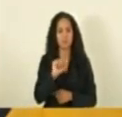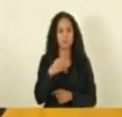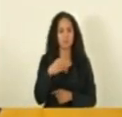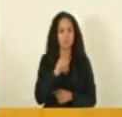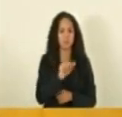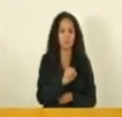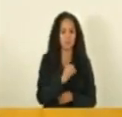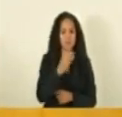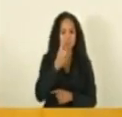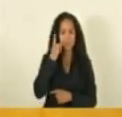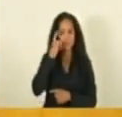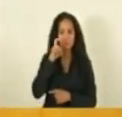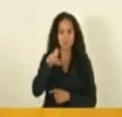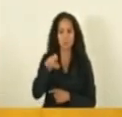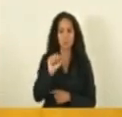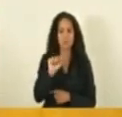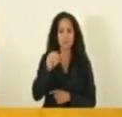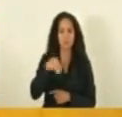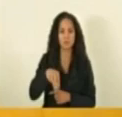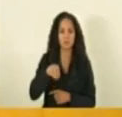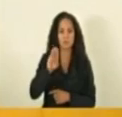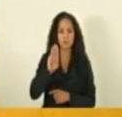Deputado Alexandre Chambinho.